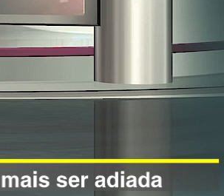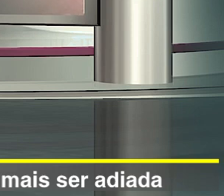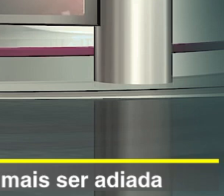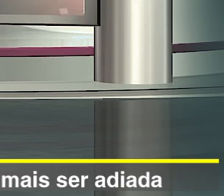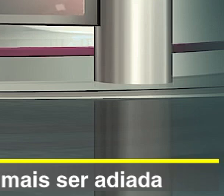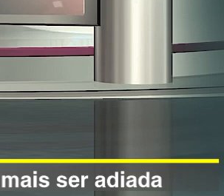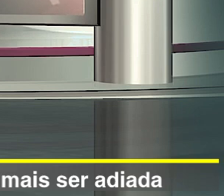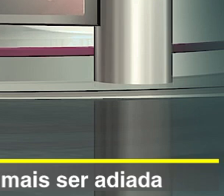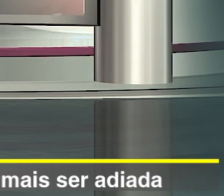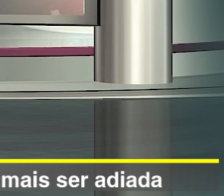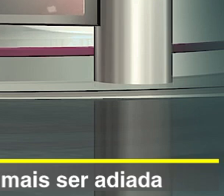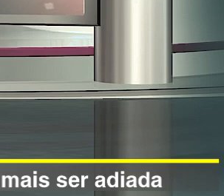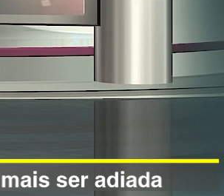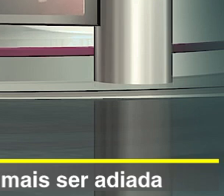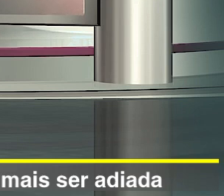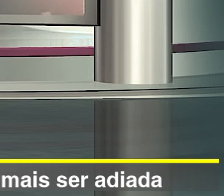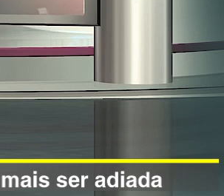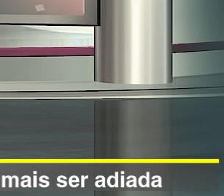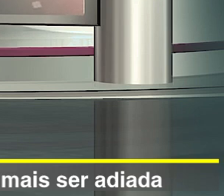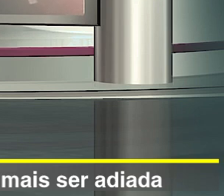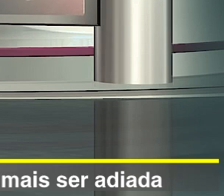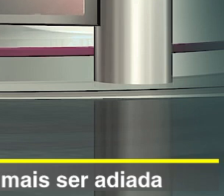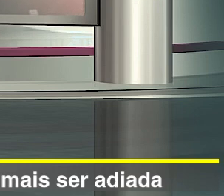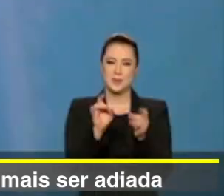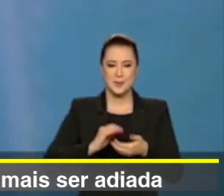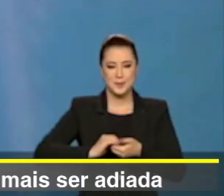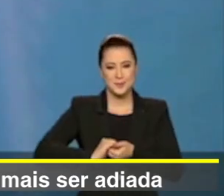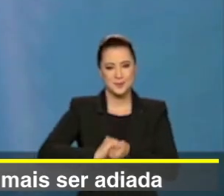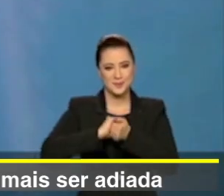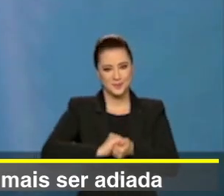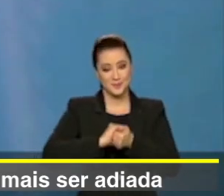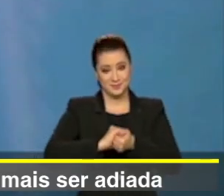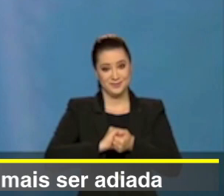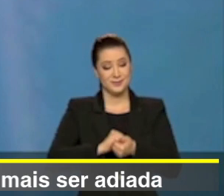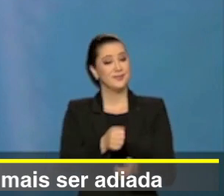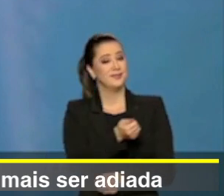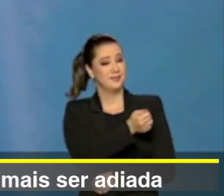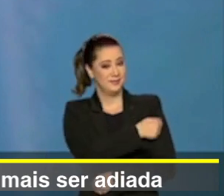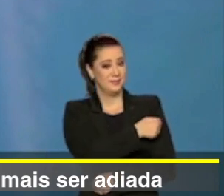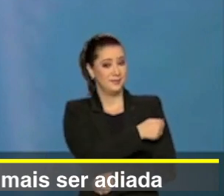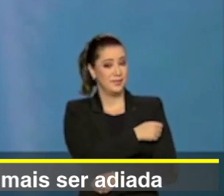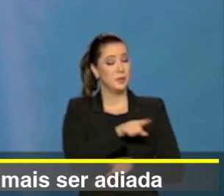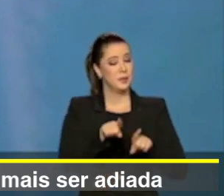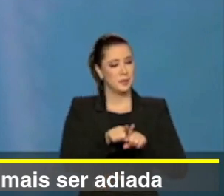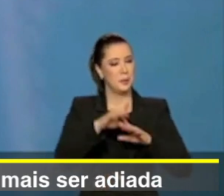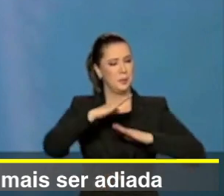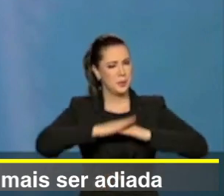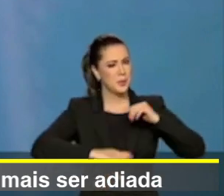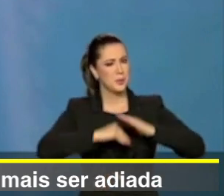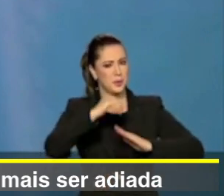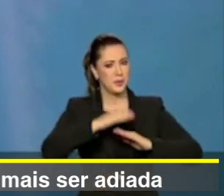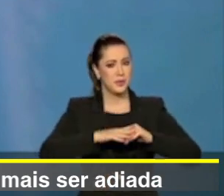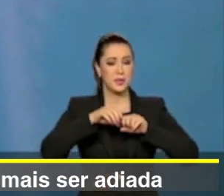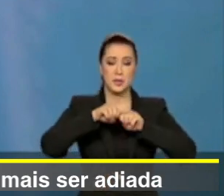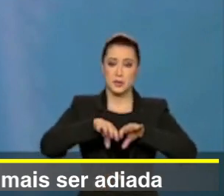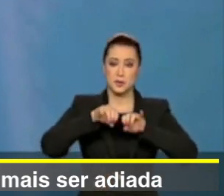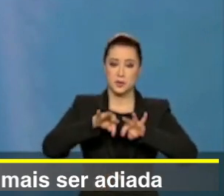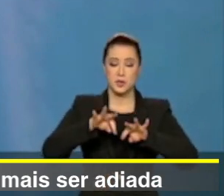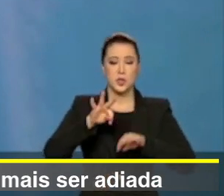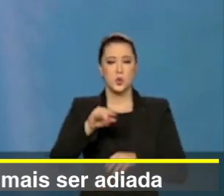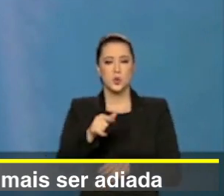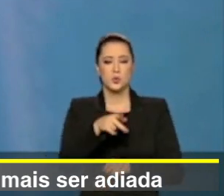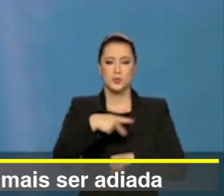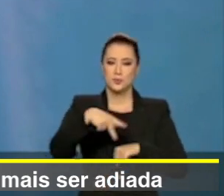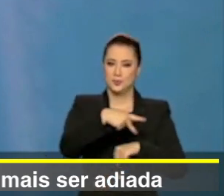da Educação, Milton Ribeiro. Os estudantes e os profissionais de